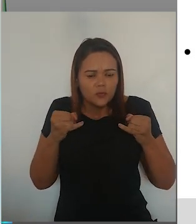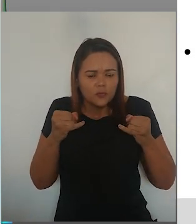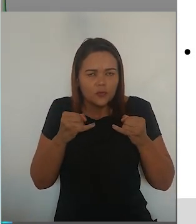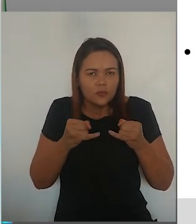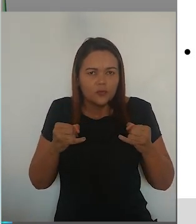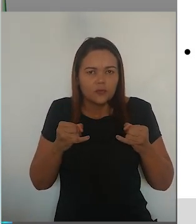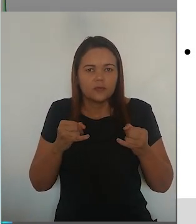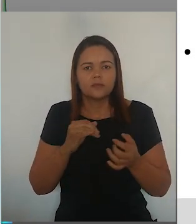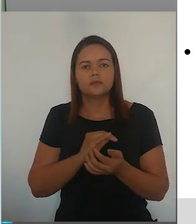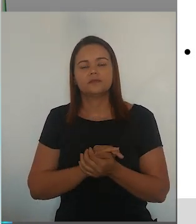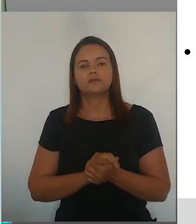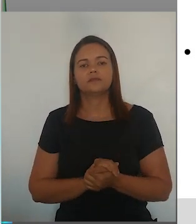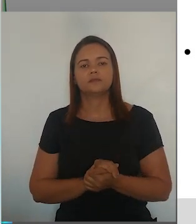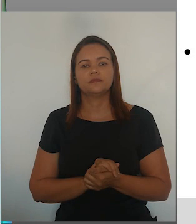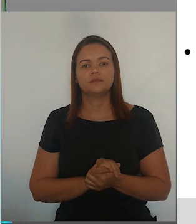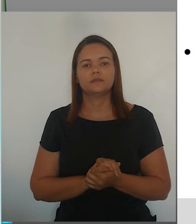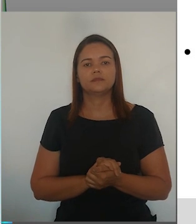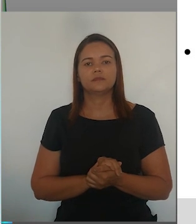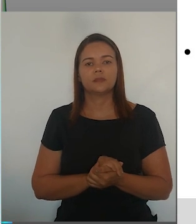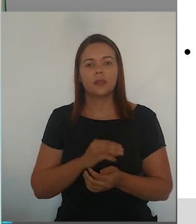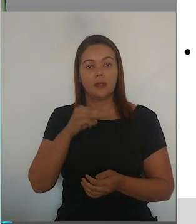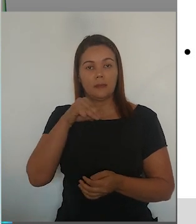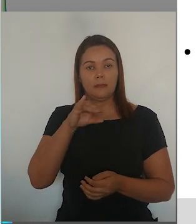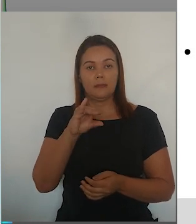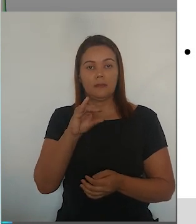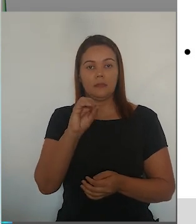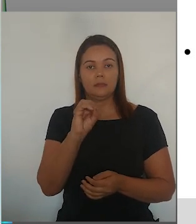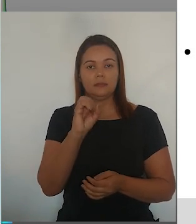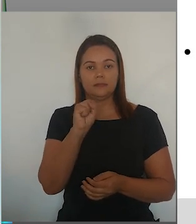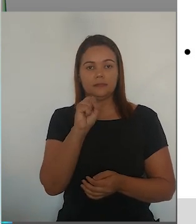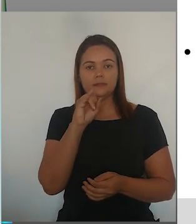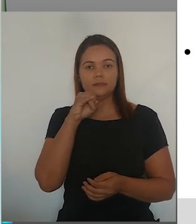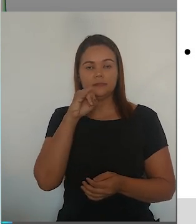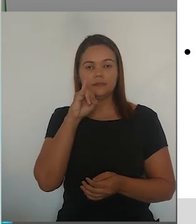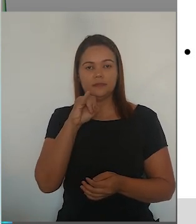interdigitalmente com os filamentos finos.